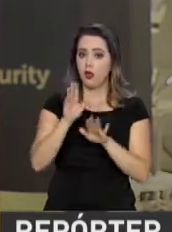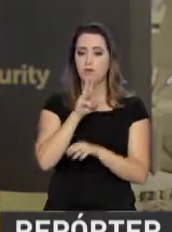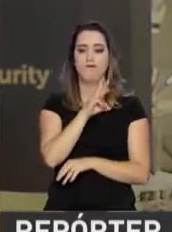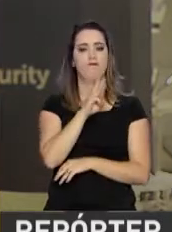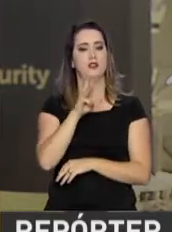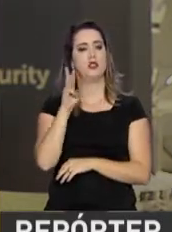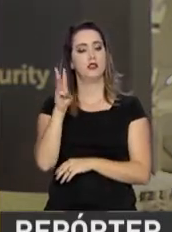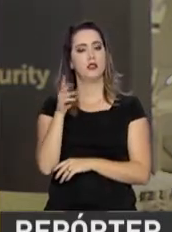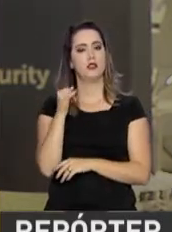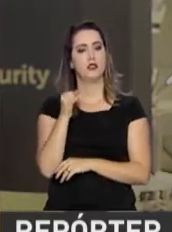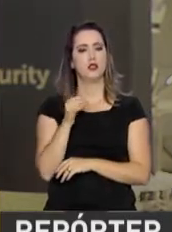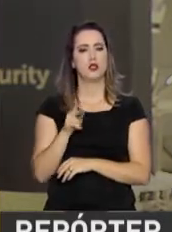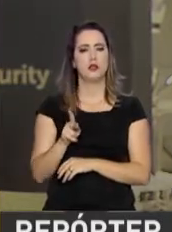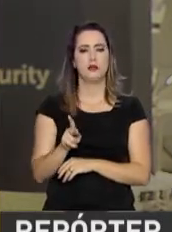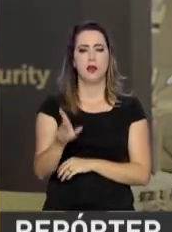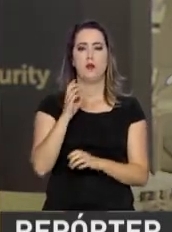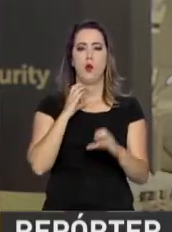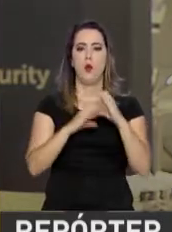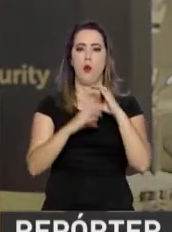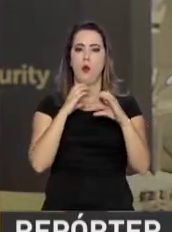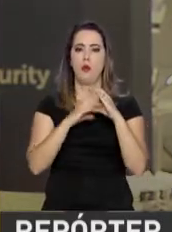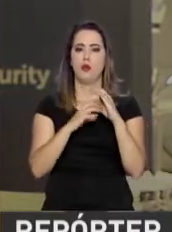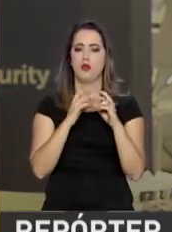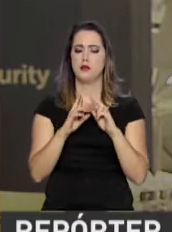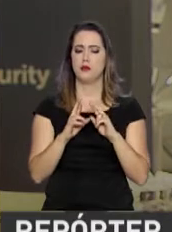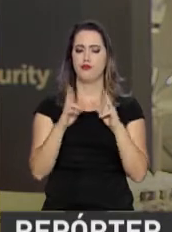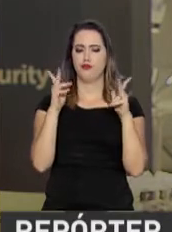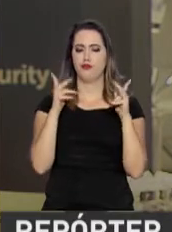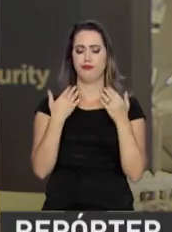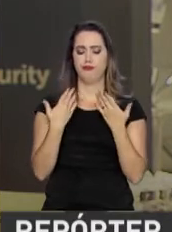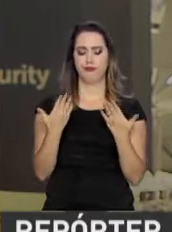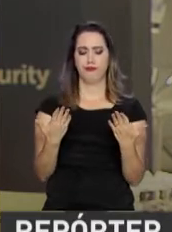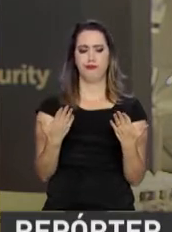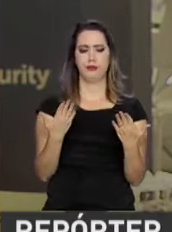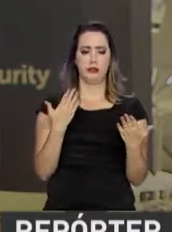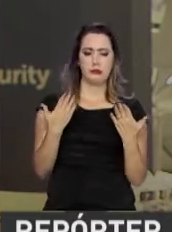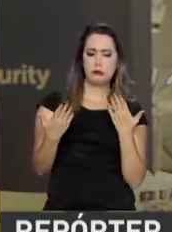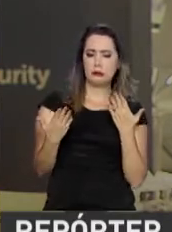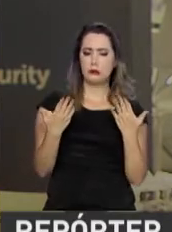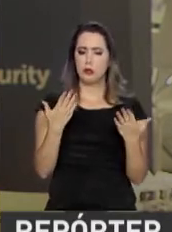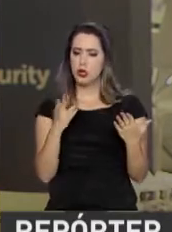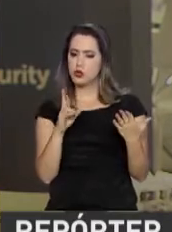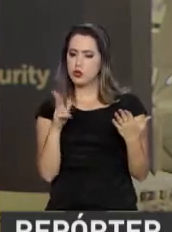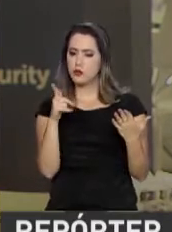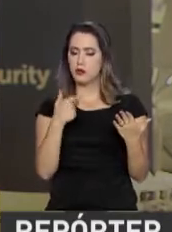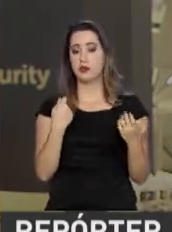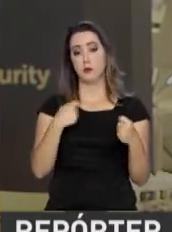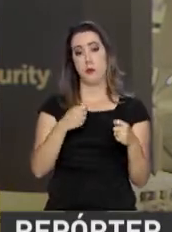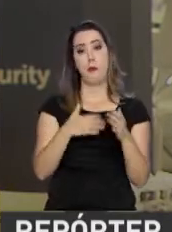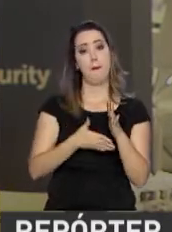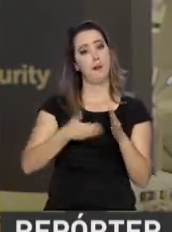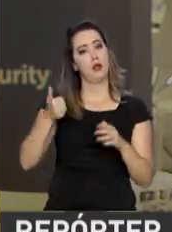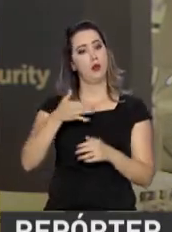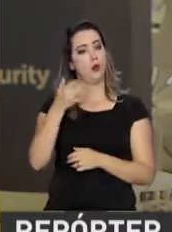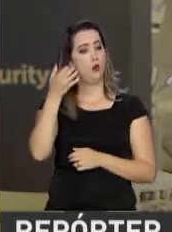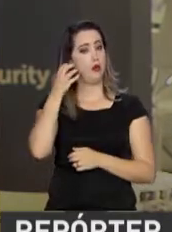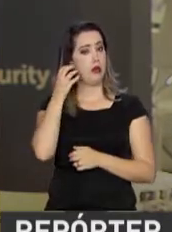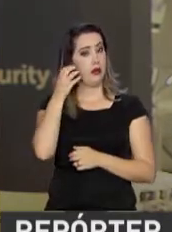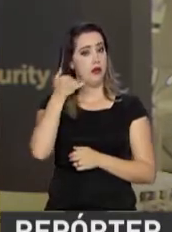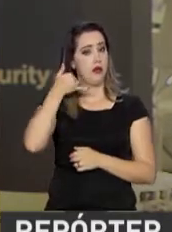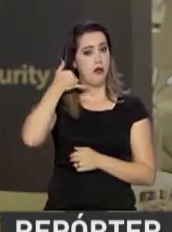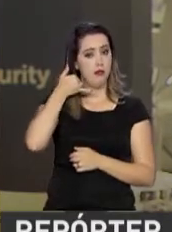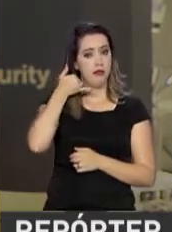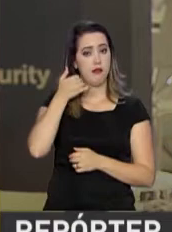tiver uma comunicação bancária que tiver fora do padrão por e mail com hidrogênio vale a pena dar uma ligada para o banco e conversar